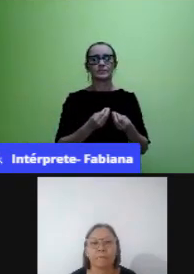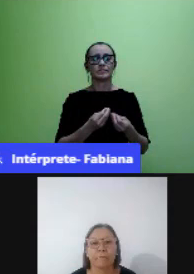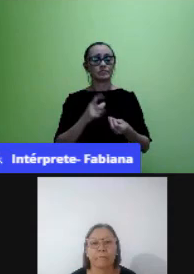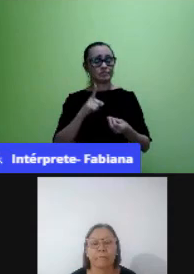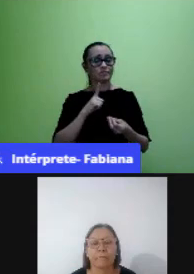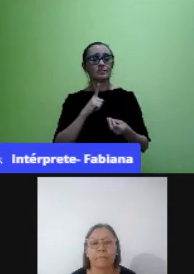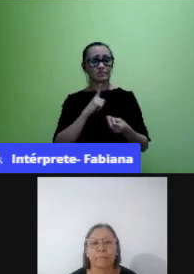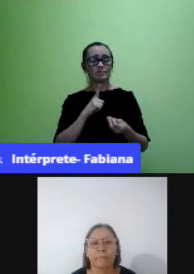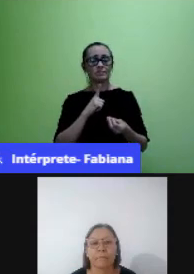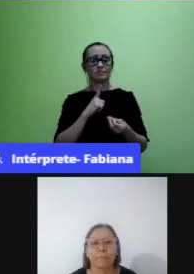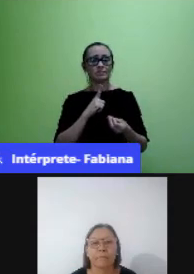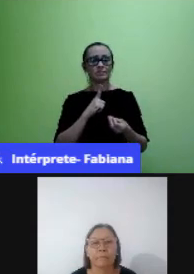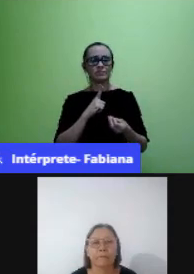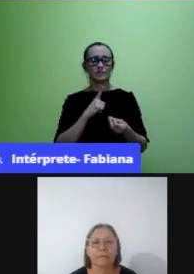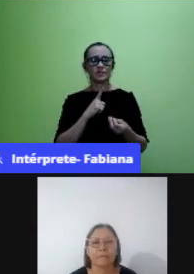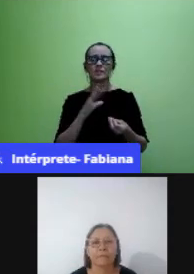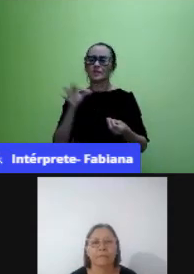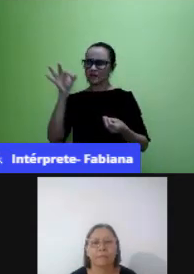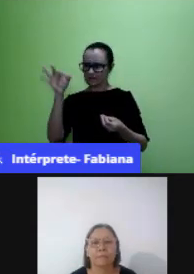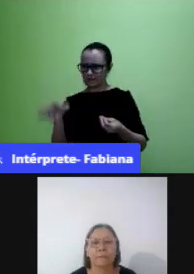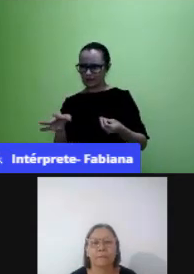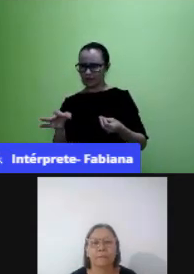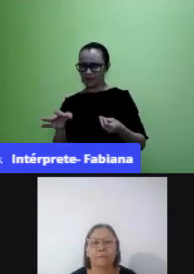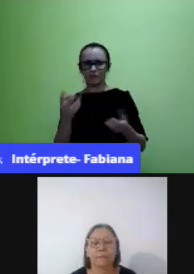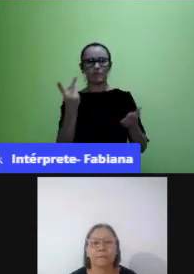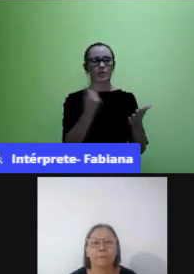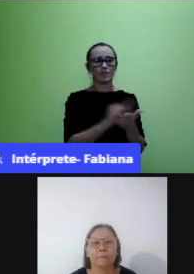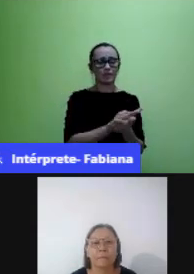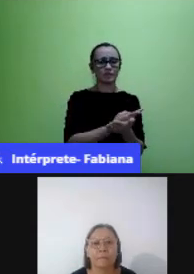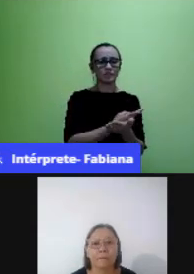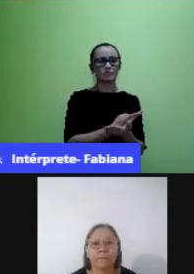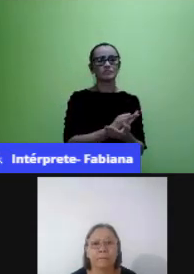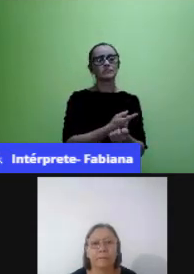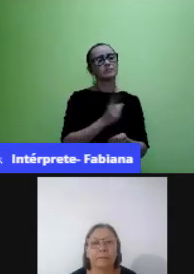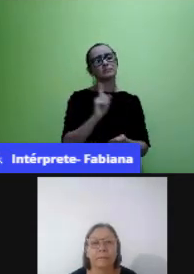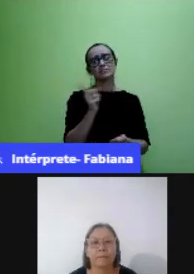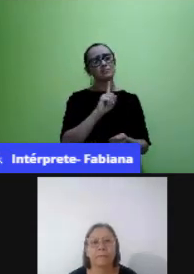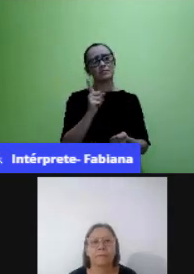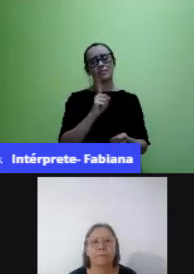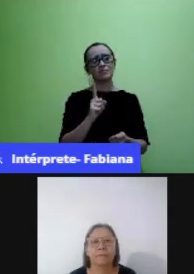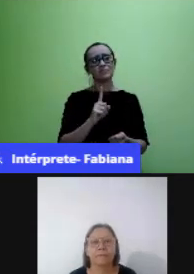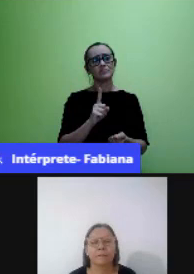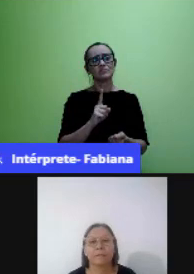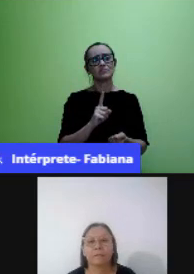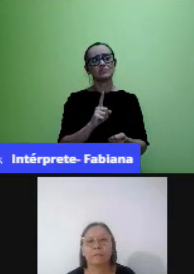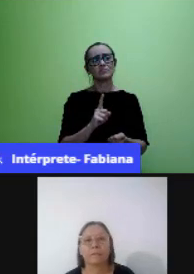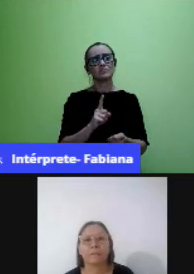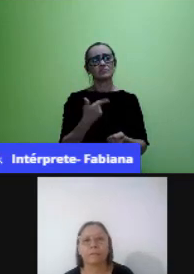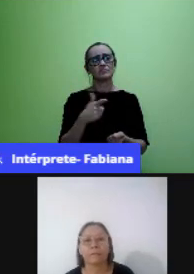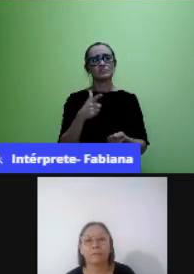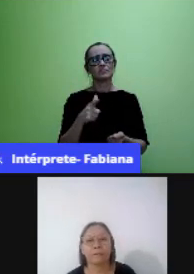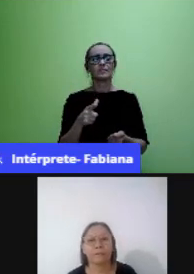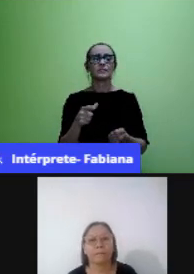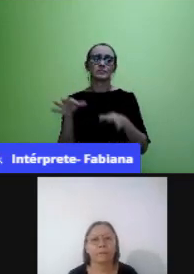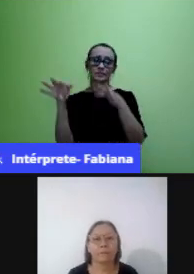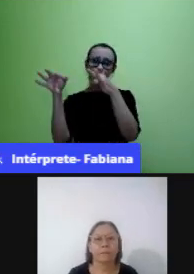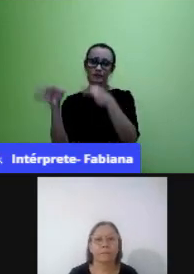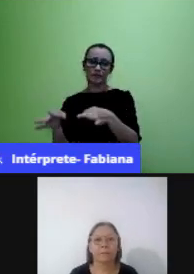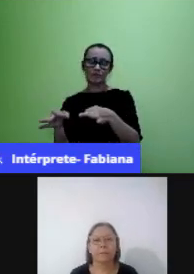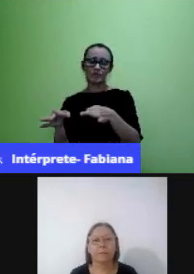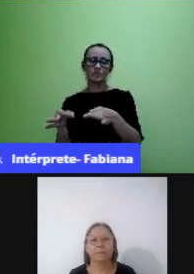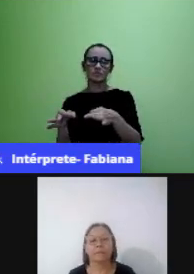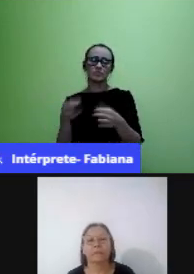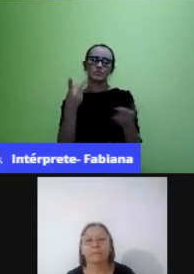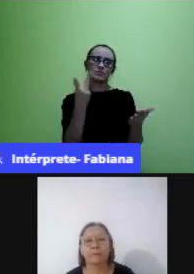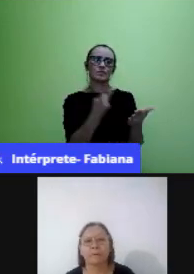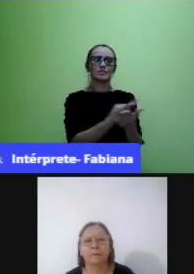Existe. Existe certo ou errado? Não. Não existe nem certo nem errado. Existe a maneira de